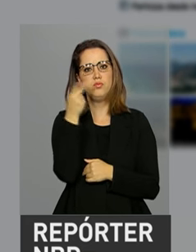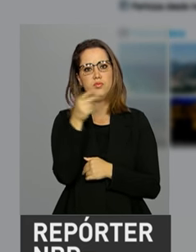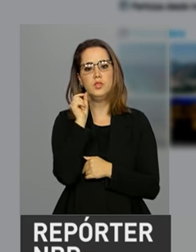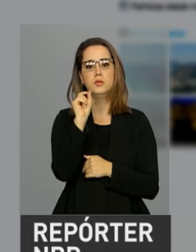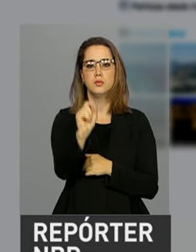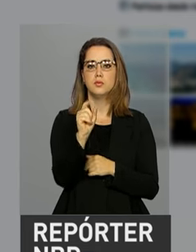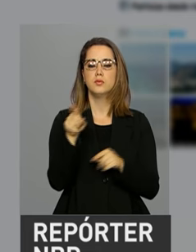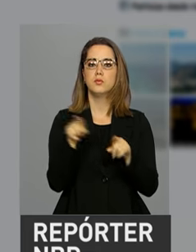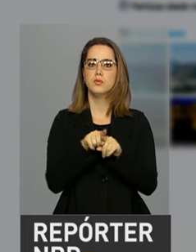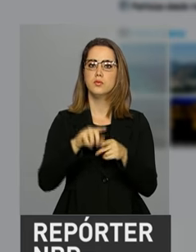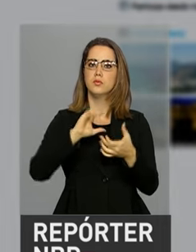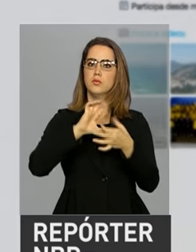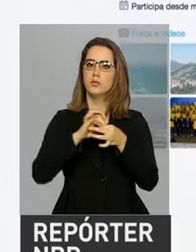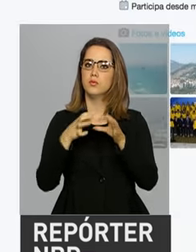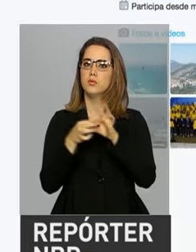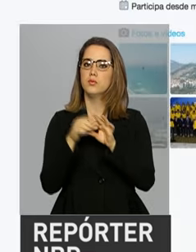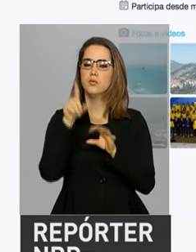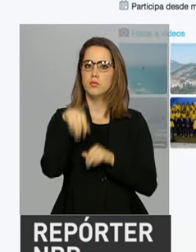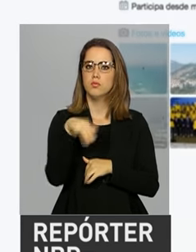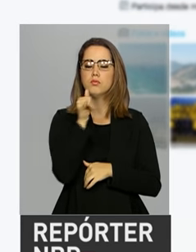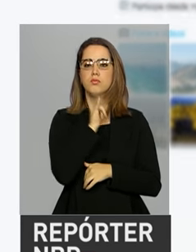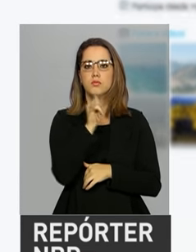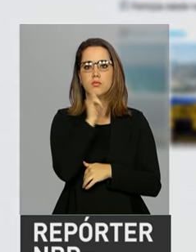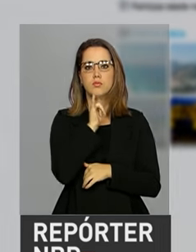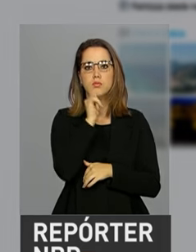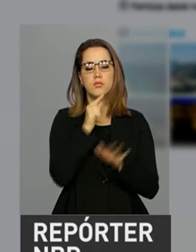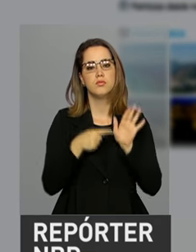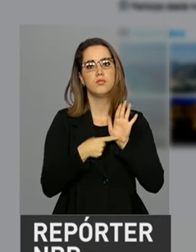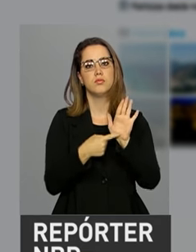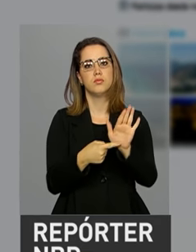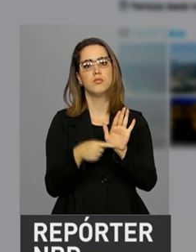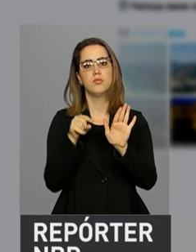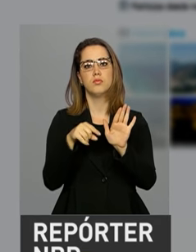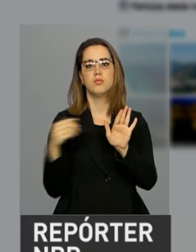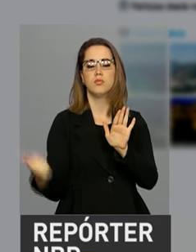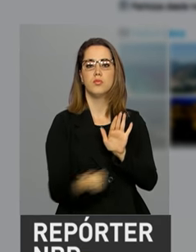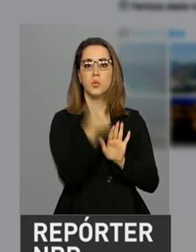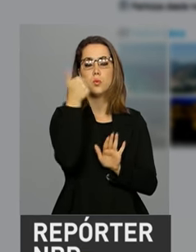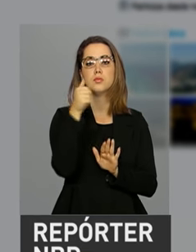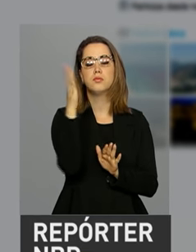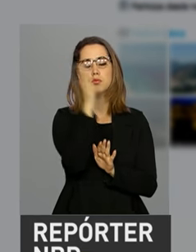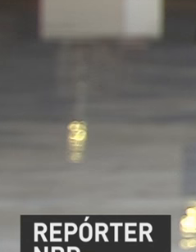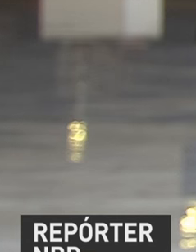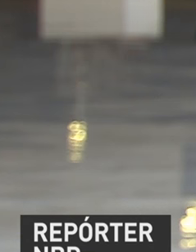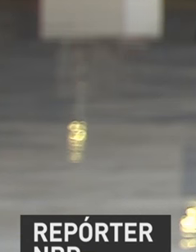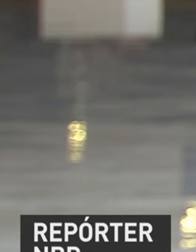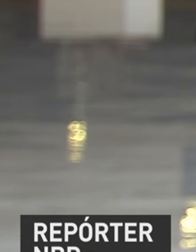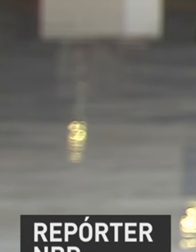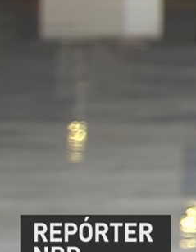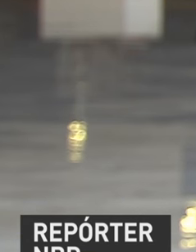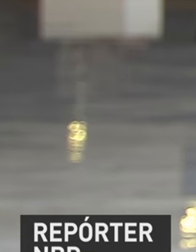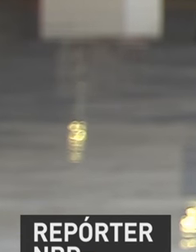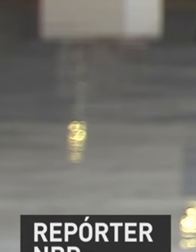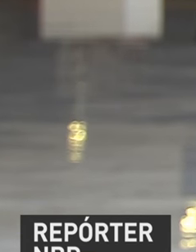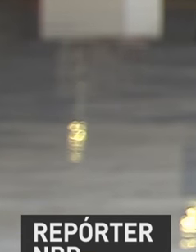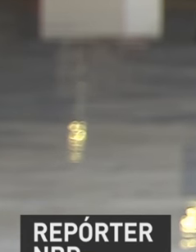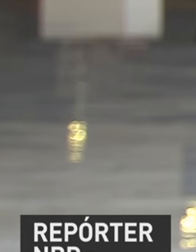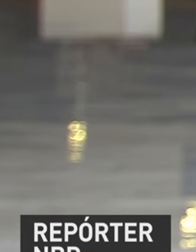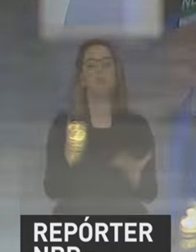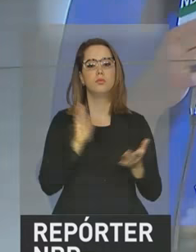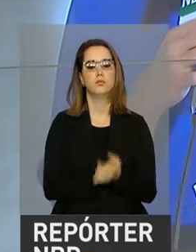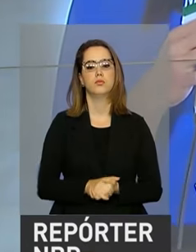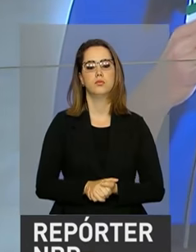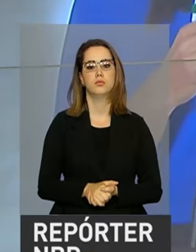a as Olimpíadas devem ser um exemplo e que devem mostrar o melhor do Brasil para o mundo Renata